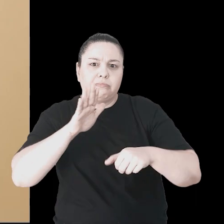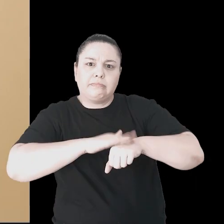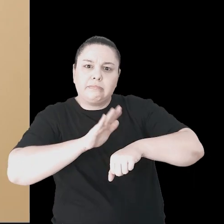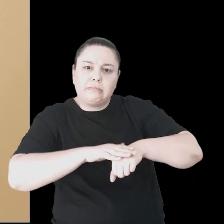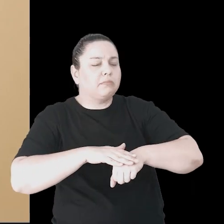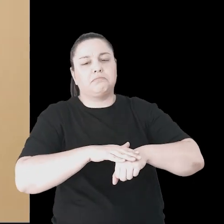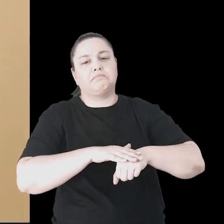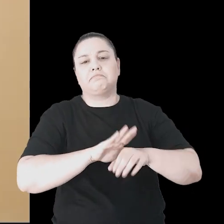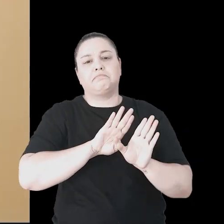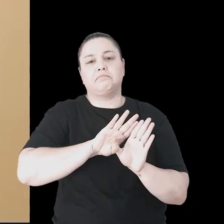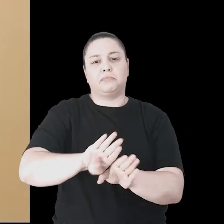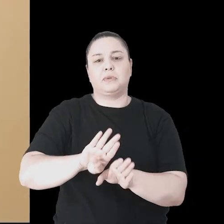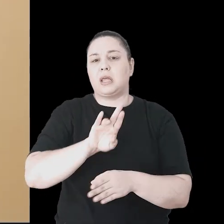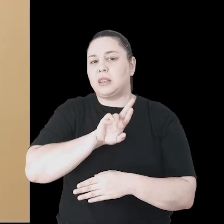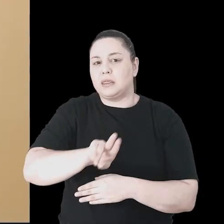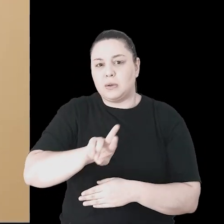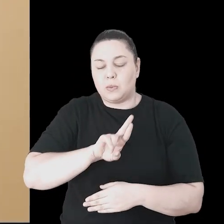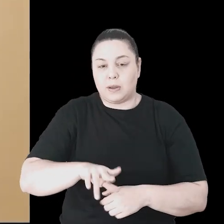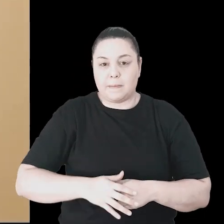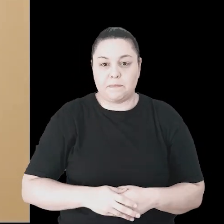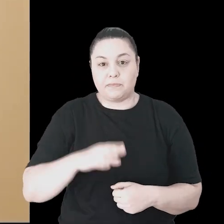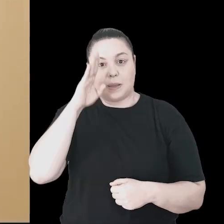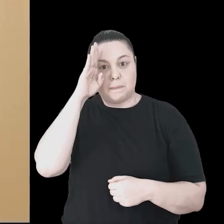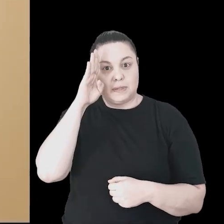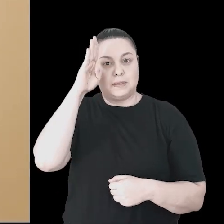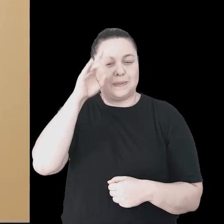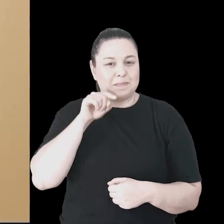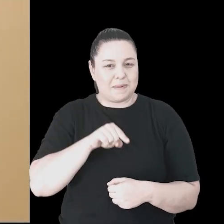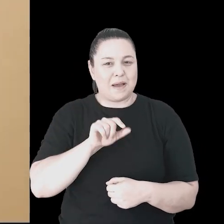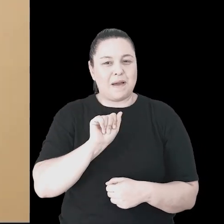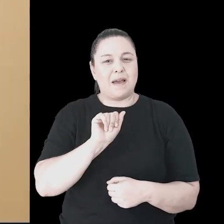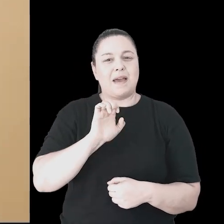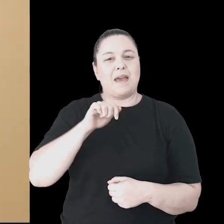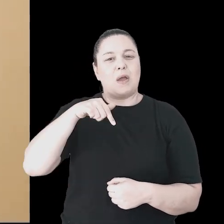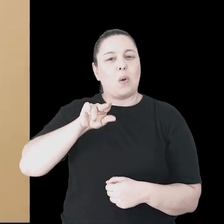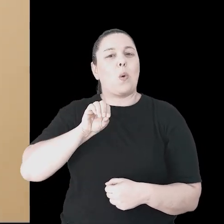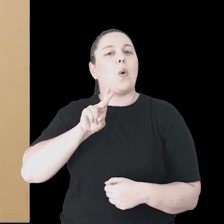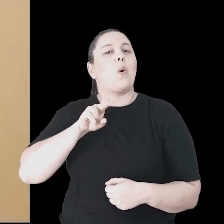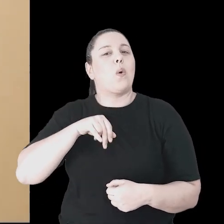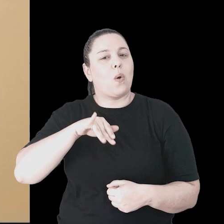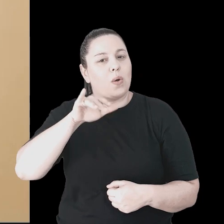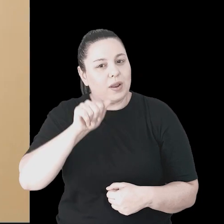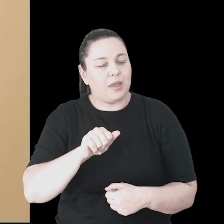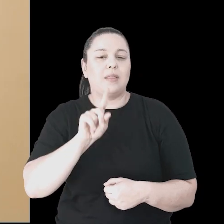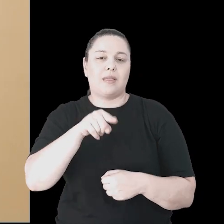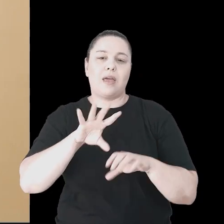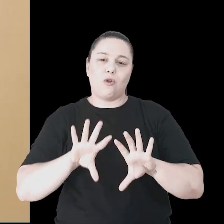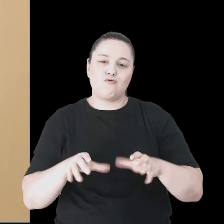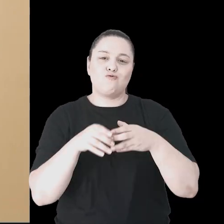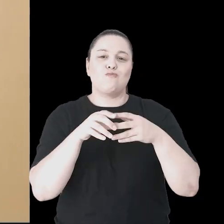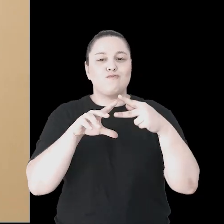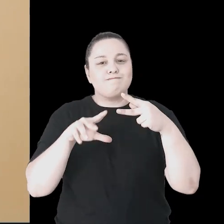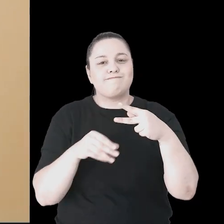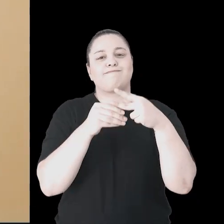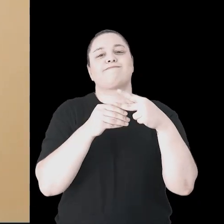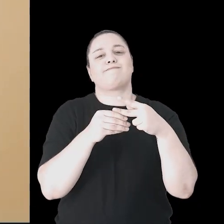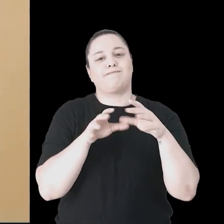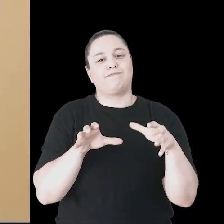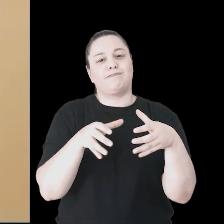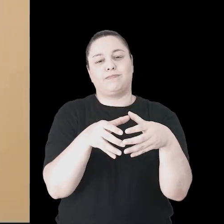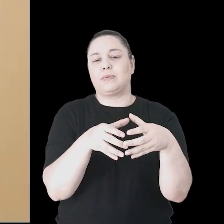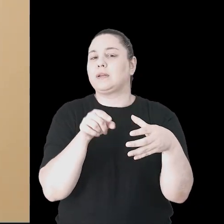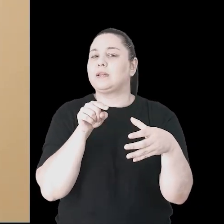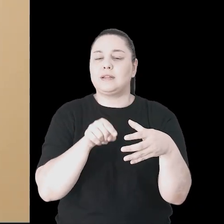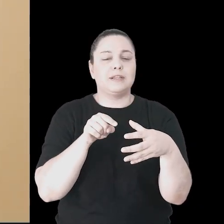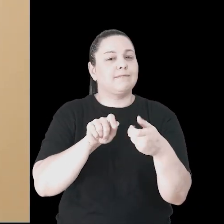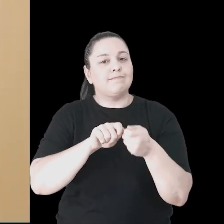autofluorescência são eliminados. A principal limitação da aequorina é o grupo prostético coenterazina,